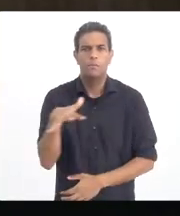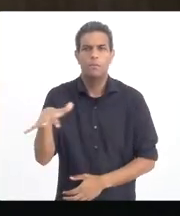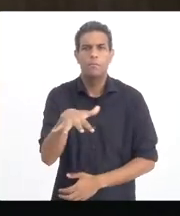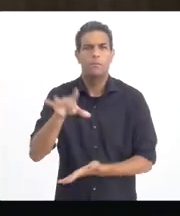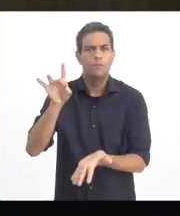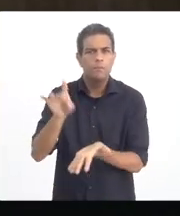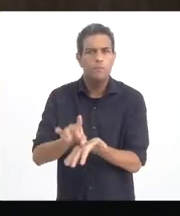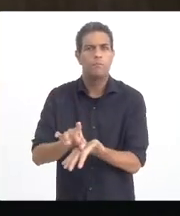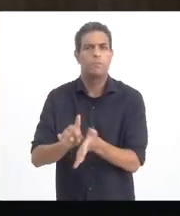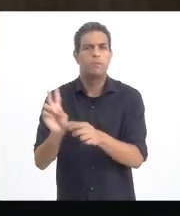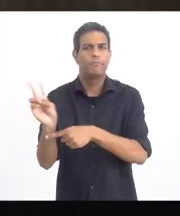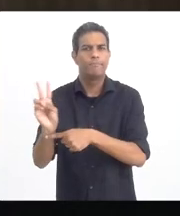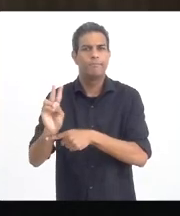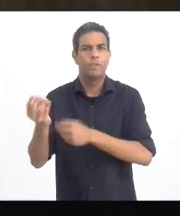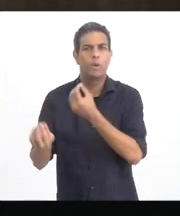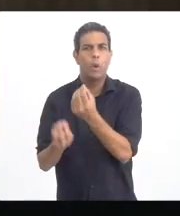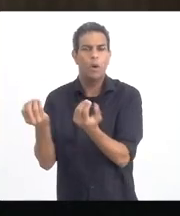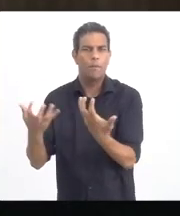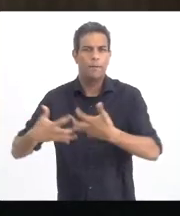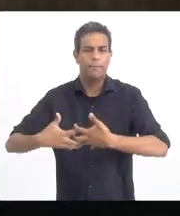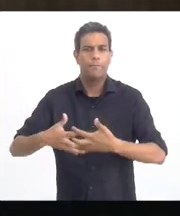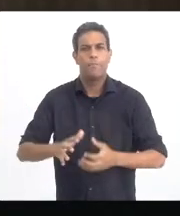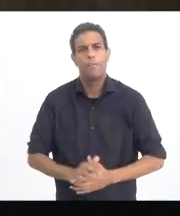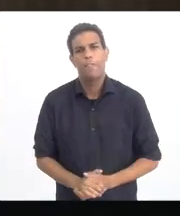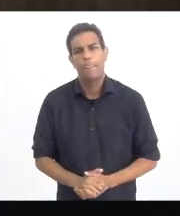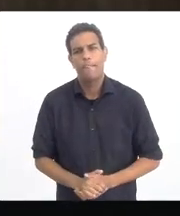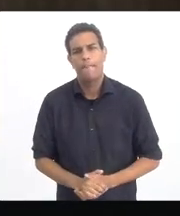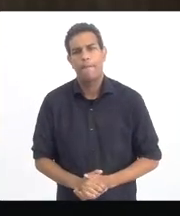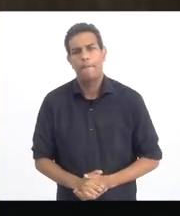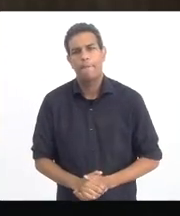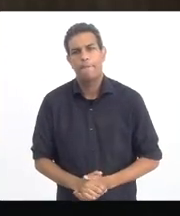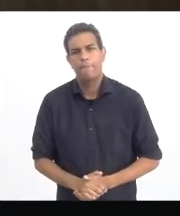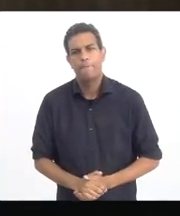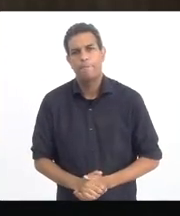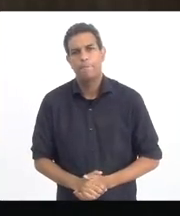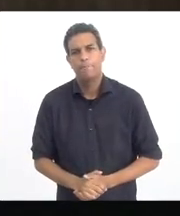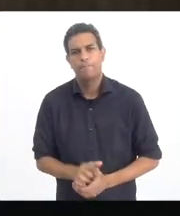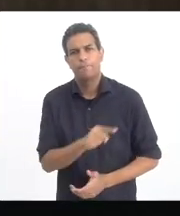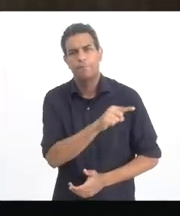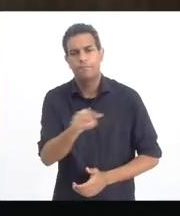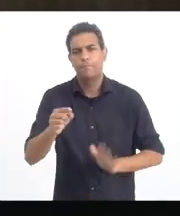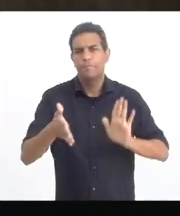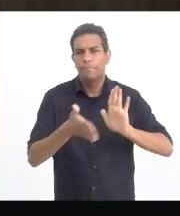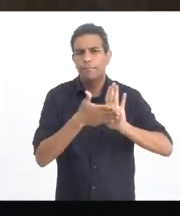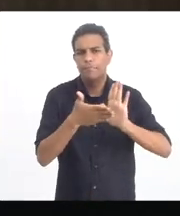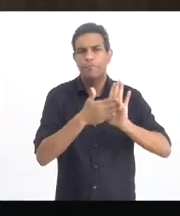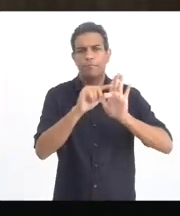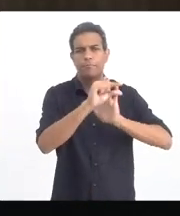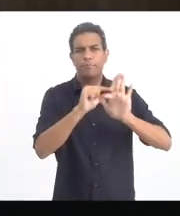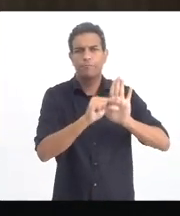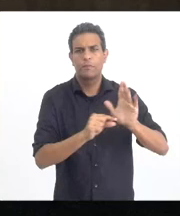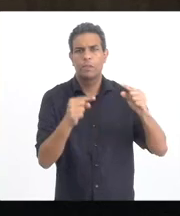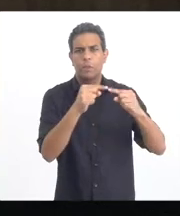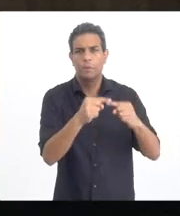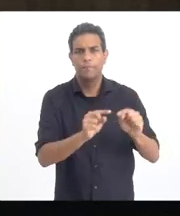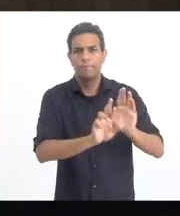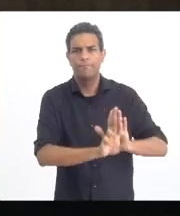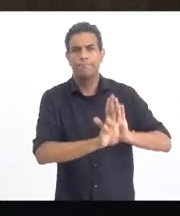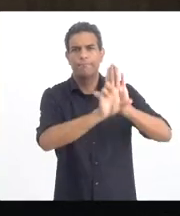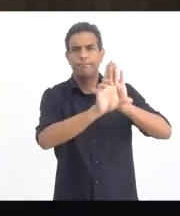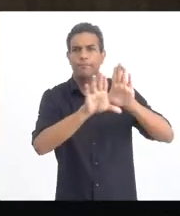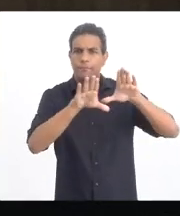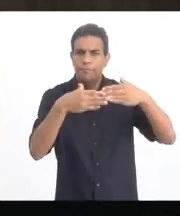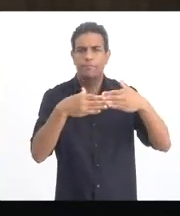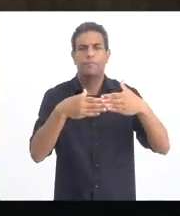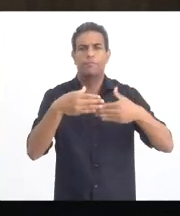a questão da fiscalização. E, sendo assim, eu gostaria de propor aos representantes aqui presentes